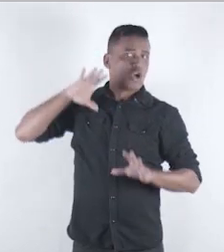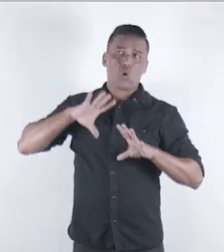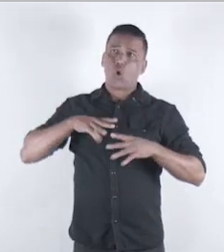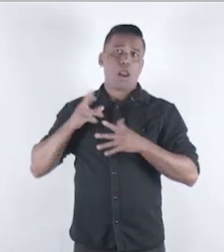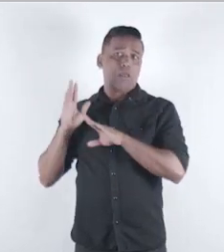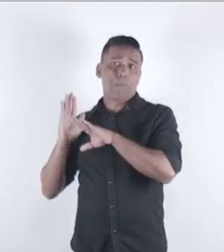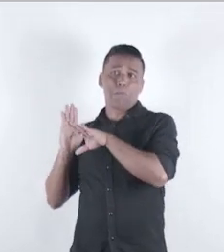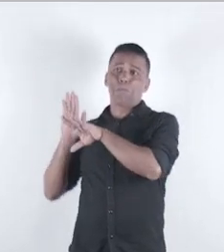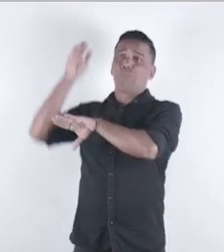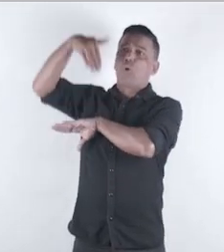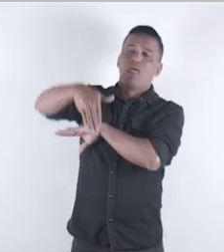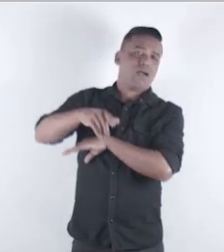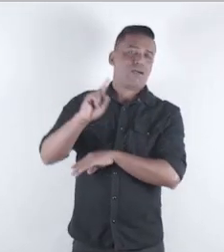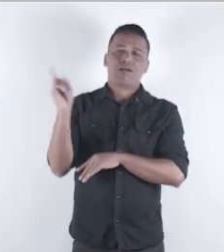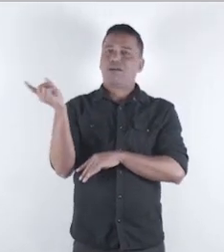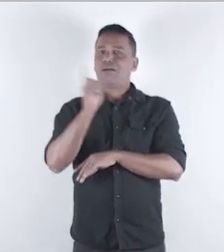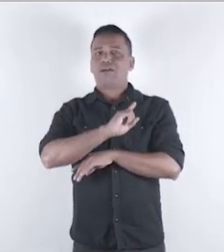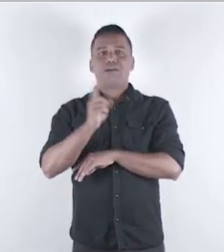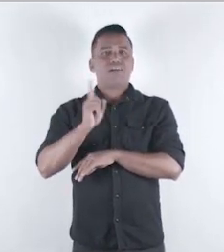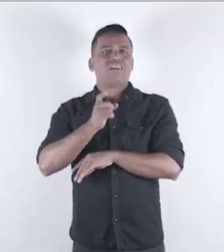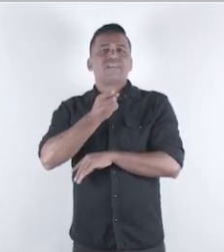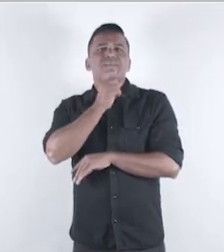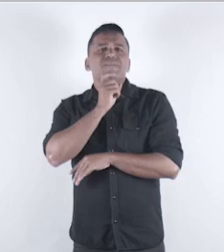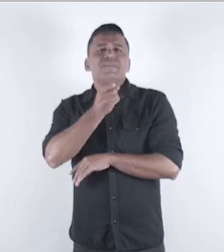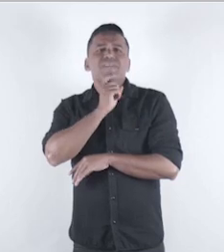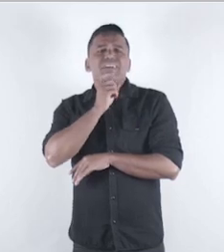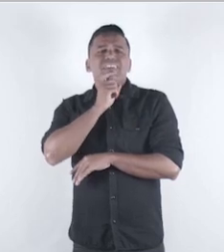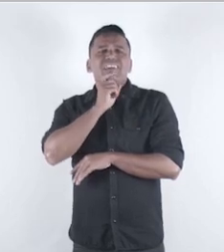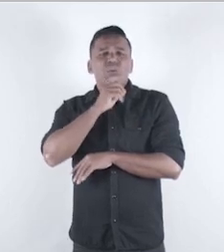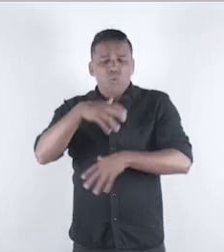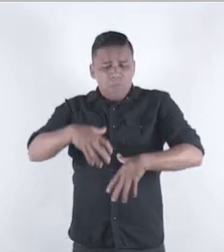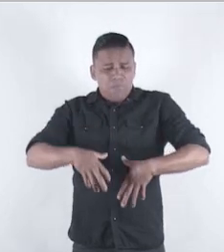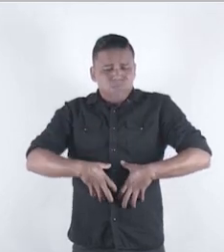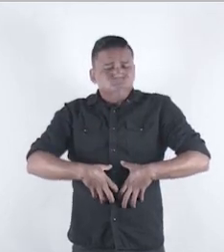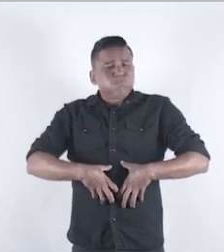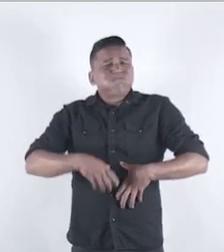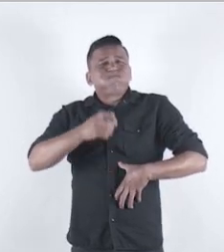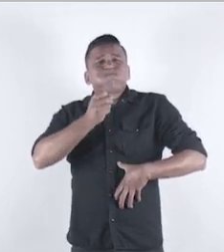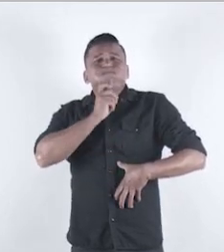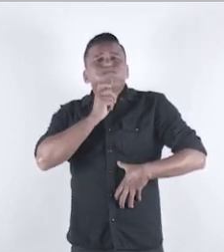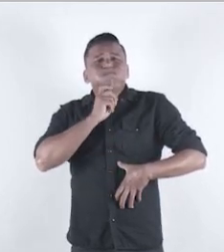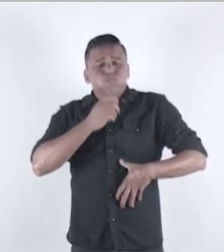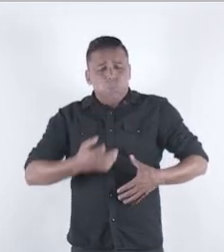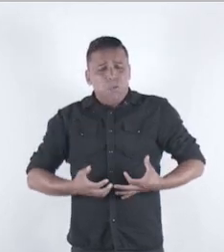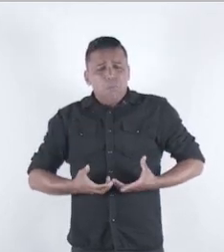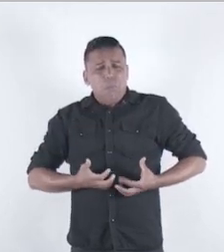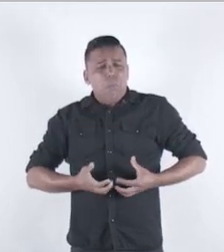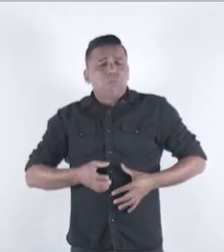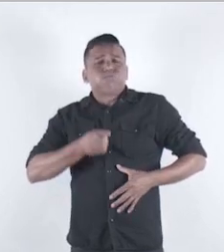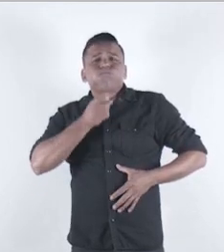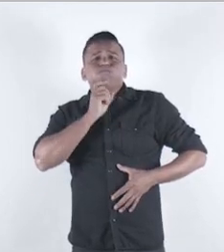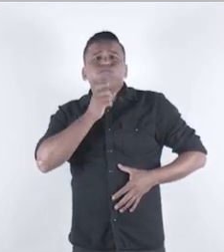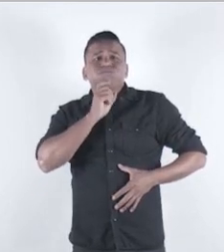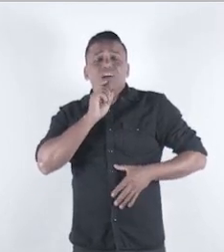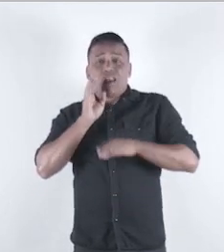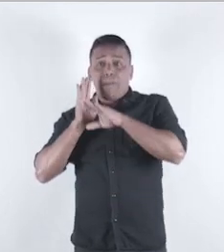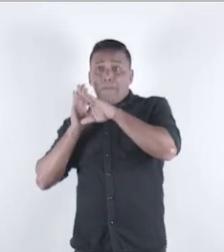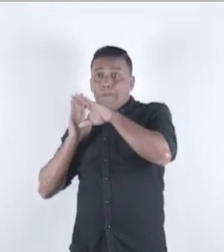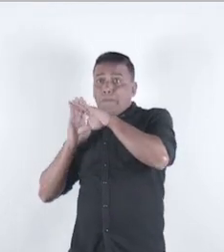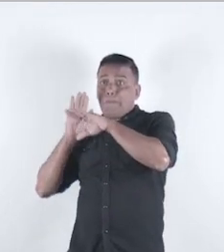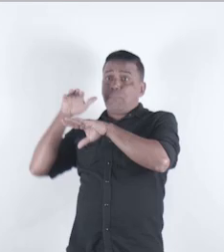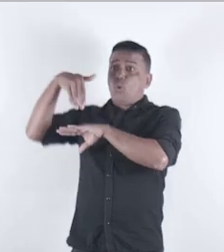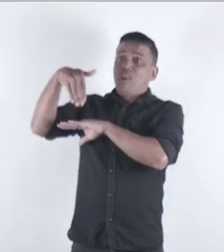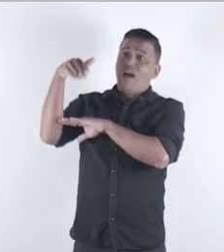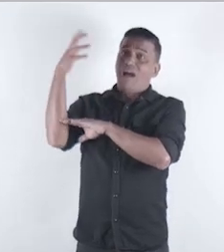coragem de saltar. Que frio ruim ela sentia na barriga. Tinha algo errado ali. Se ela saltasse,